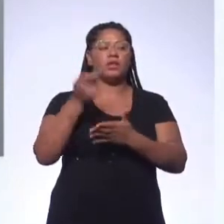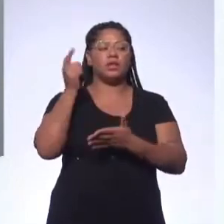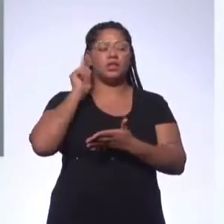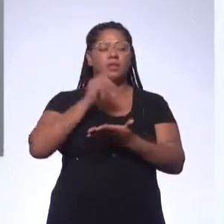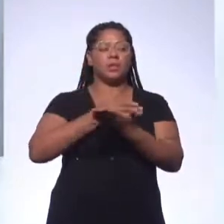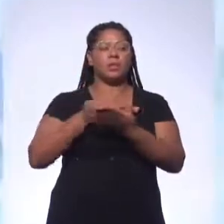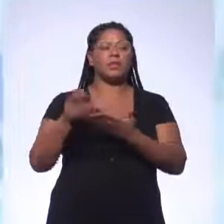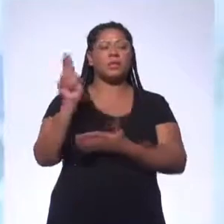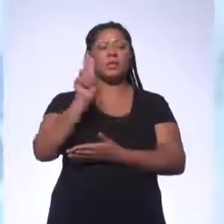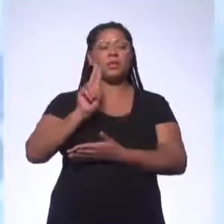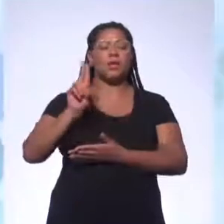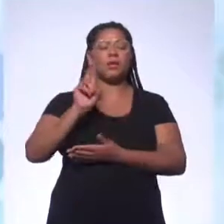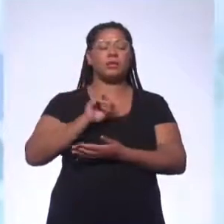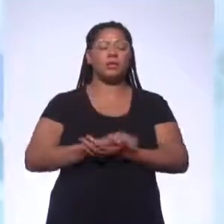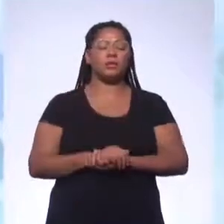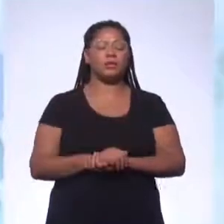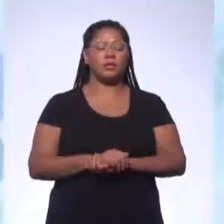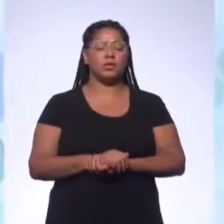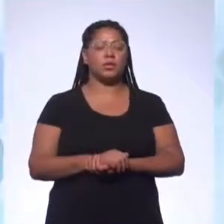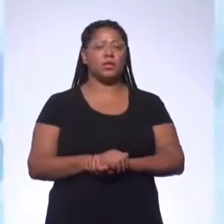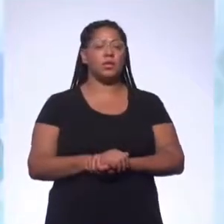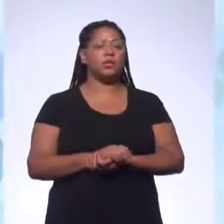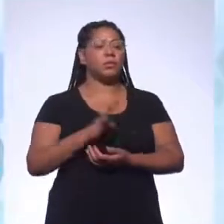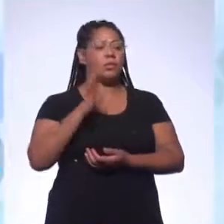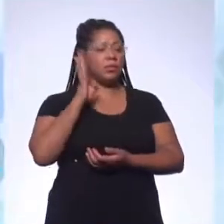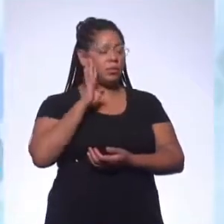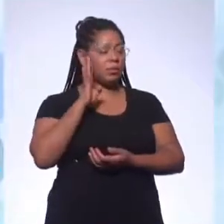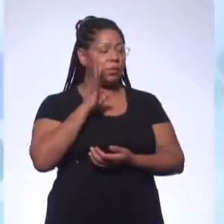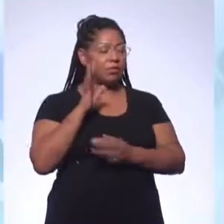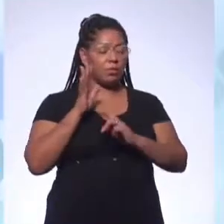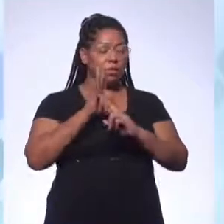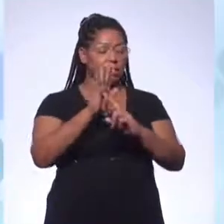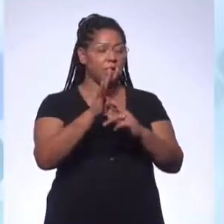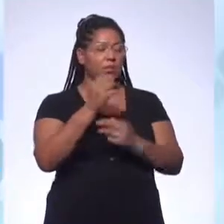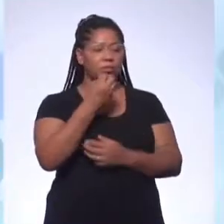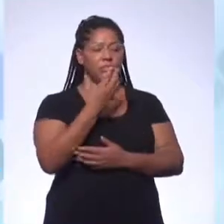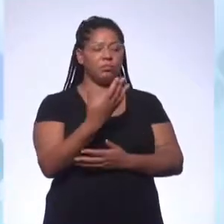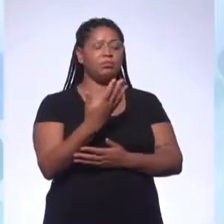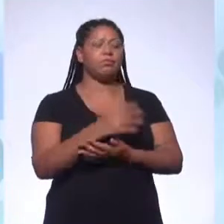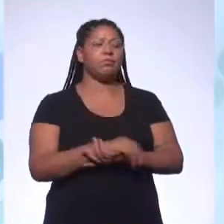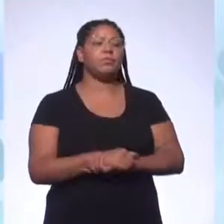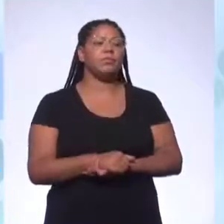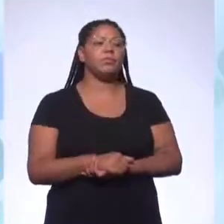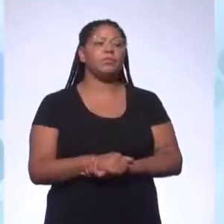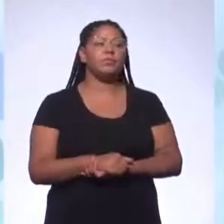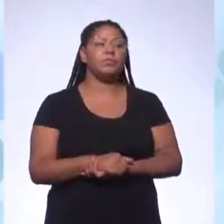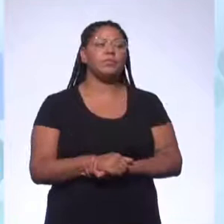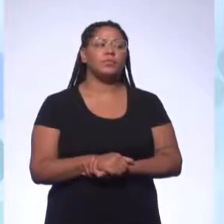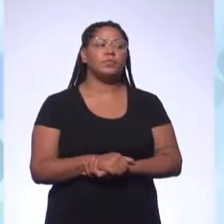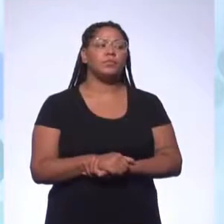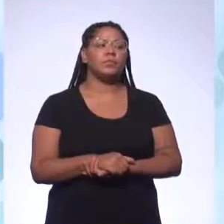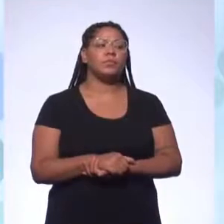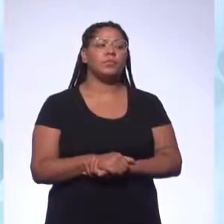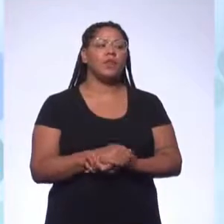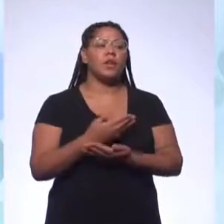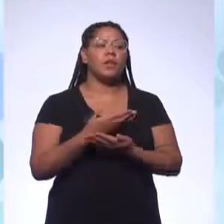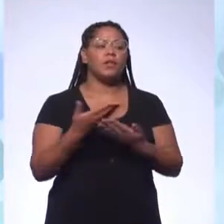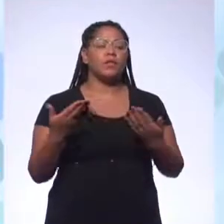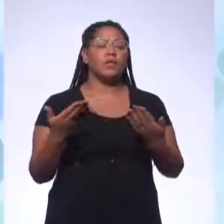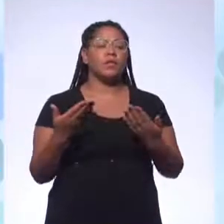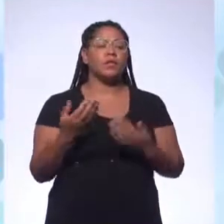Uruguai. Muito bom, hein, Caio? Sua apresentação, viu? Você tem uma boa